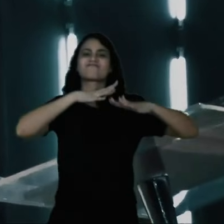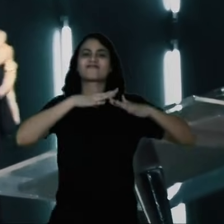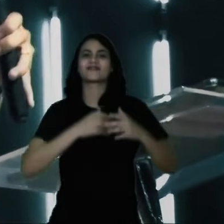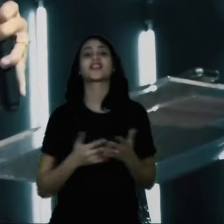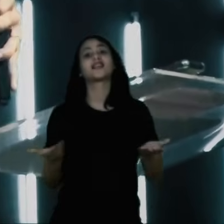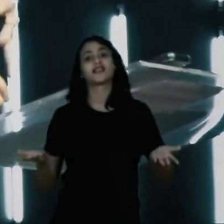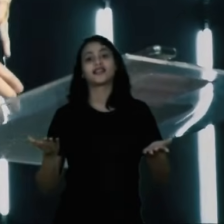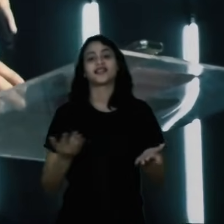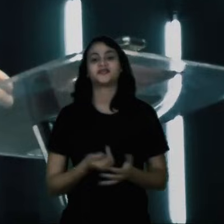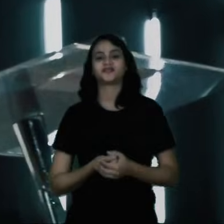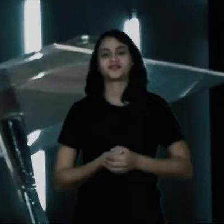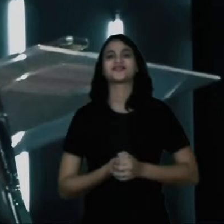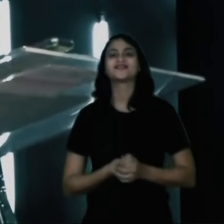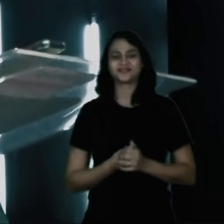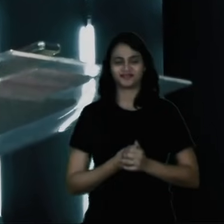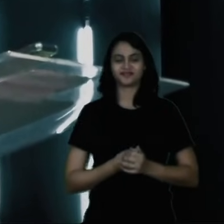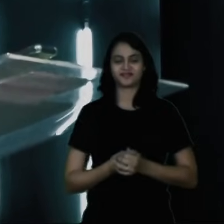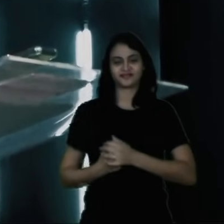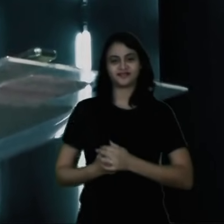é.